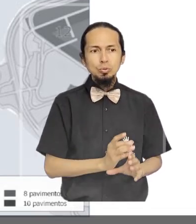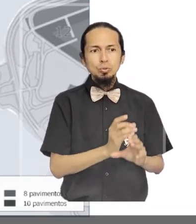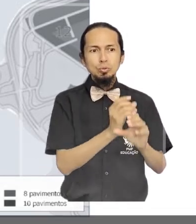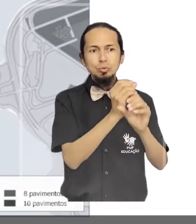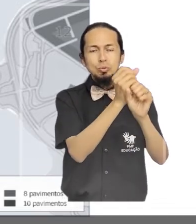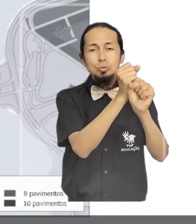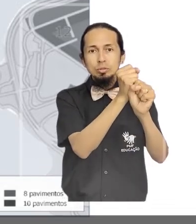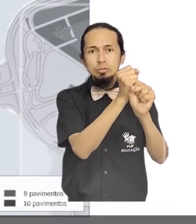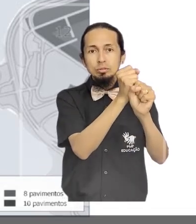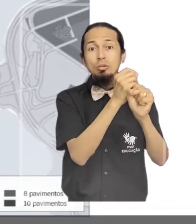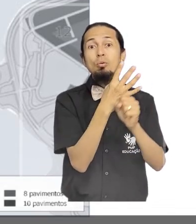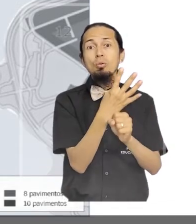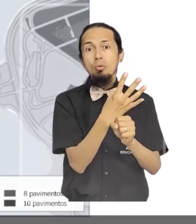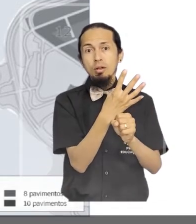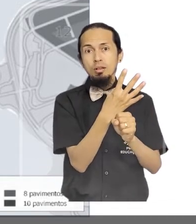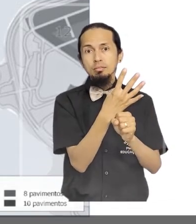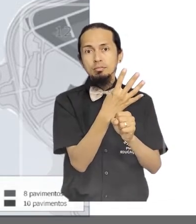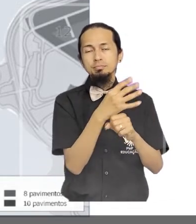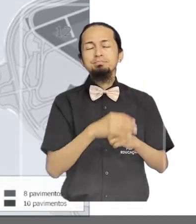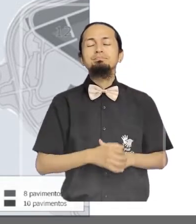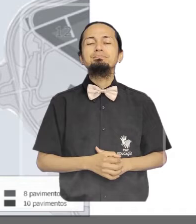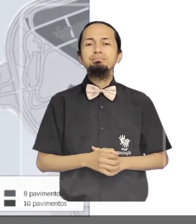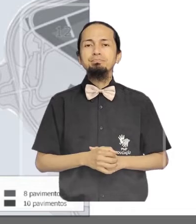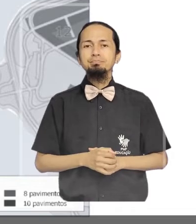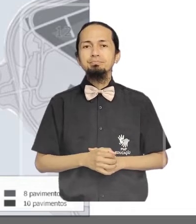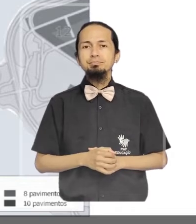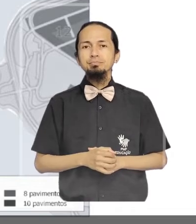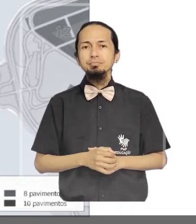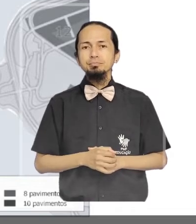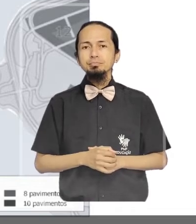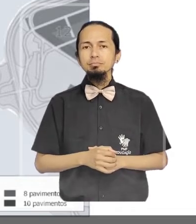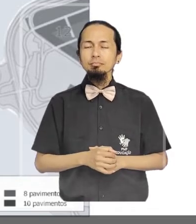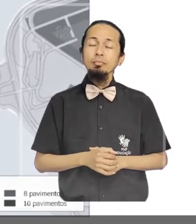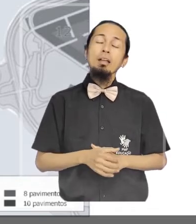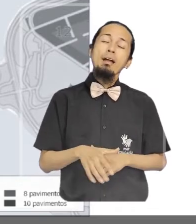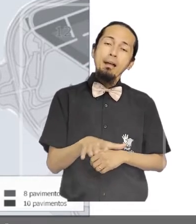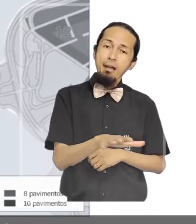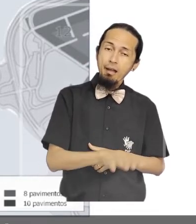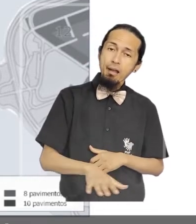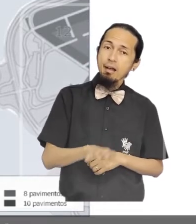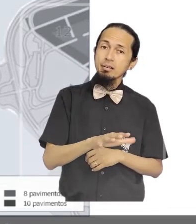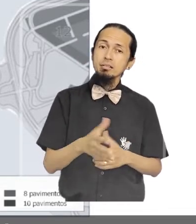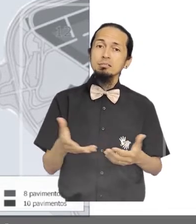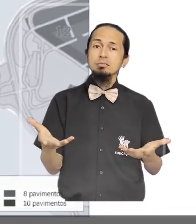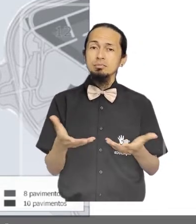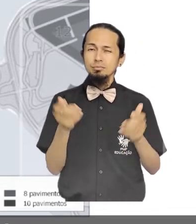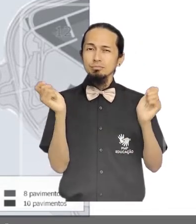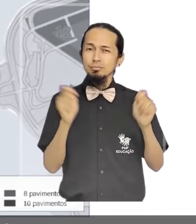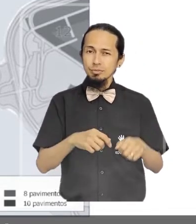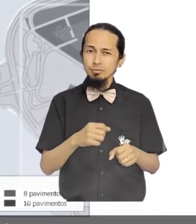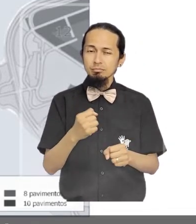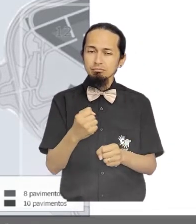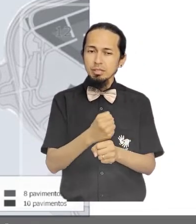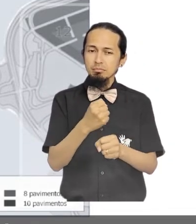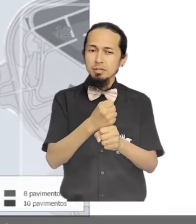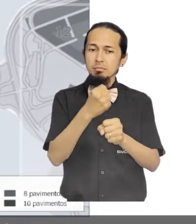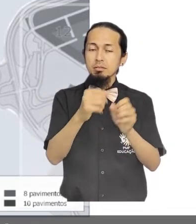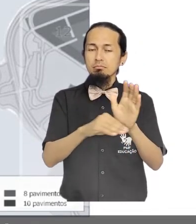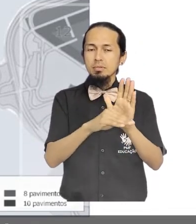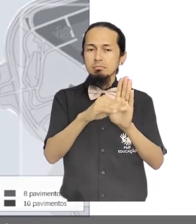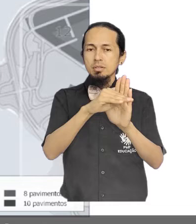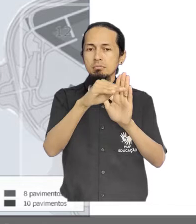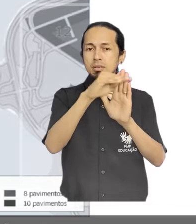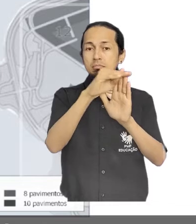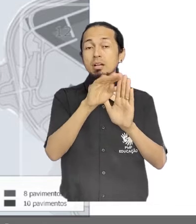pavimentos, chegando à altura máxima de 4 pavimentos com os incentivos. Já as áreas onde é permitida a construção